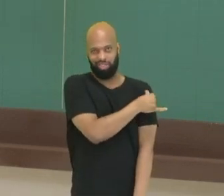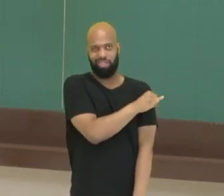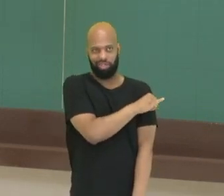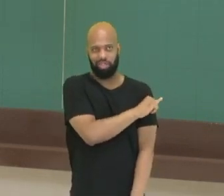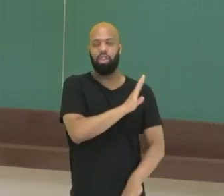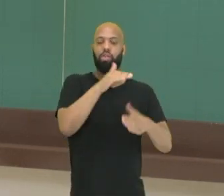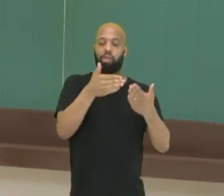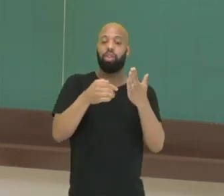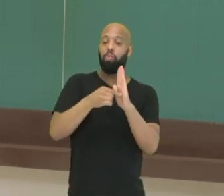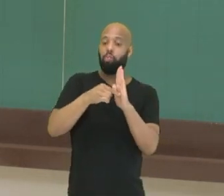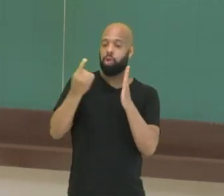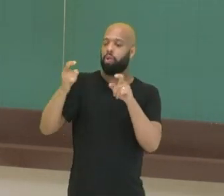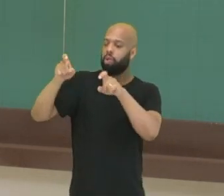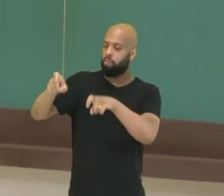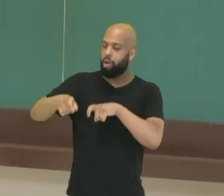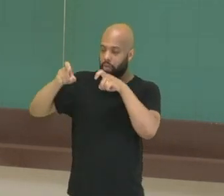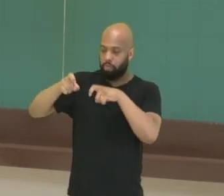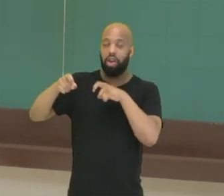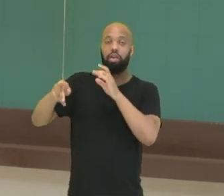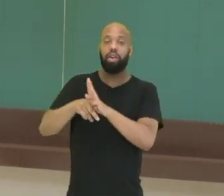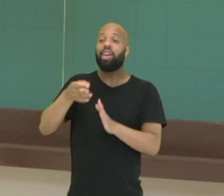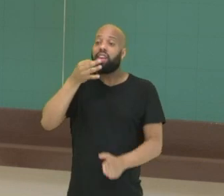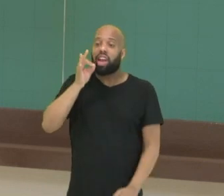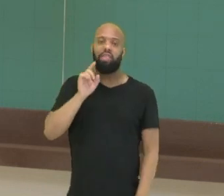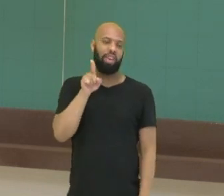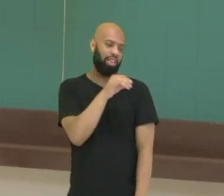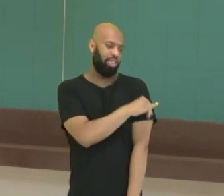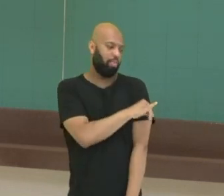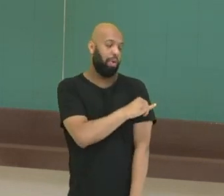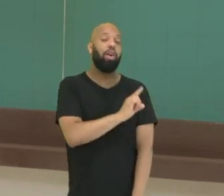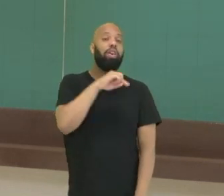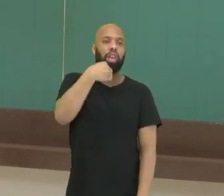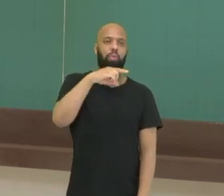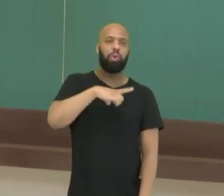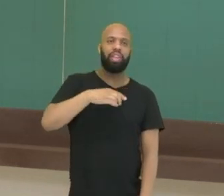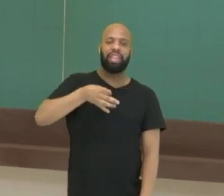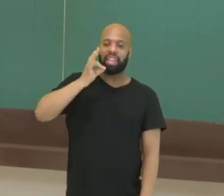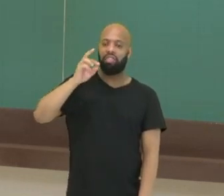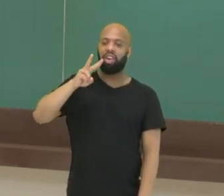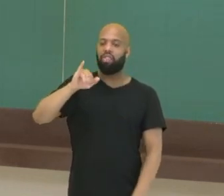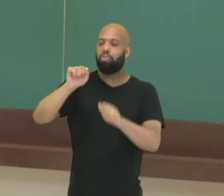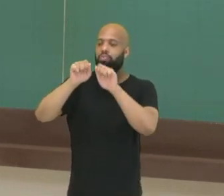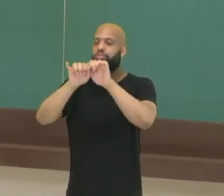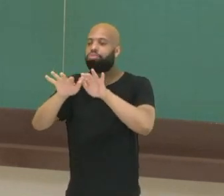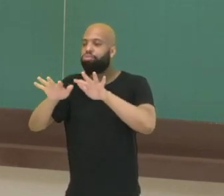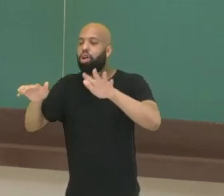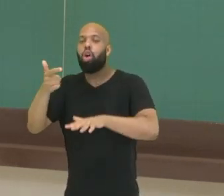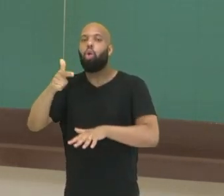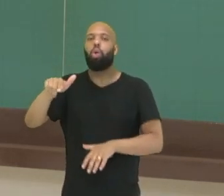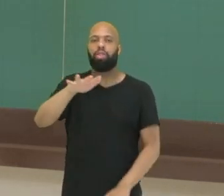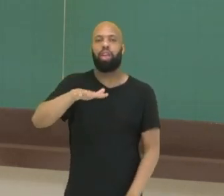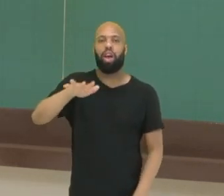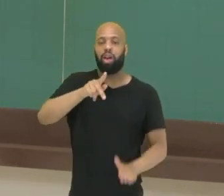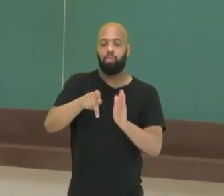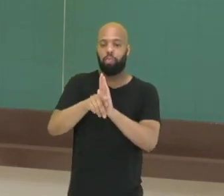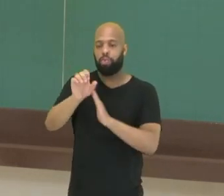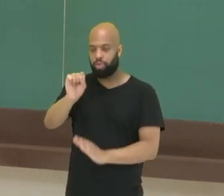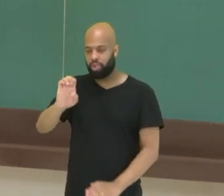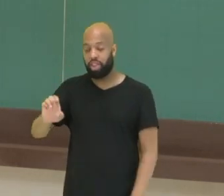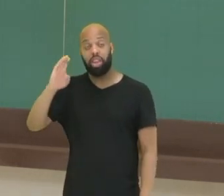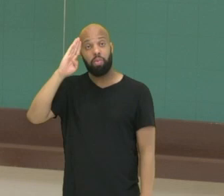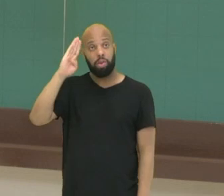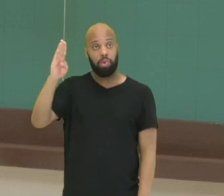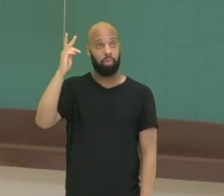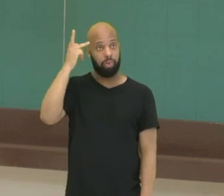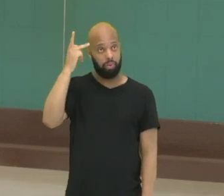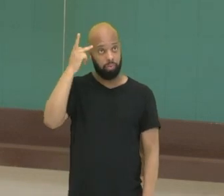Então as primeiras lavouras foram ali. Depois a cafeicultura vai se expandir para outras áreas do Sudeste,